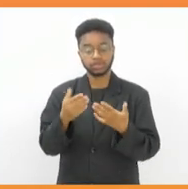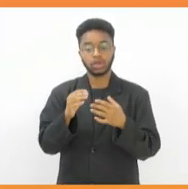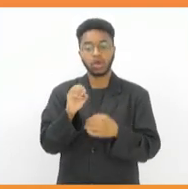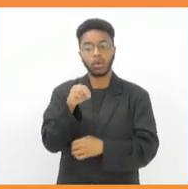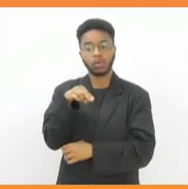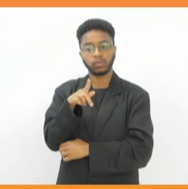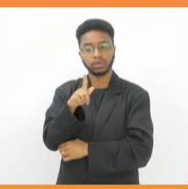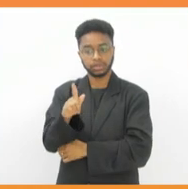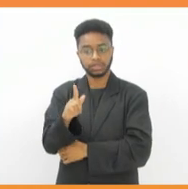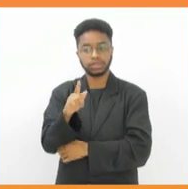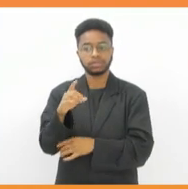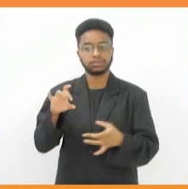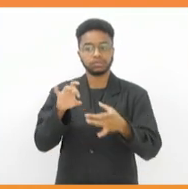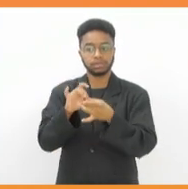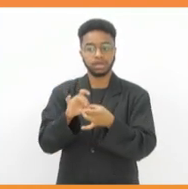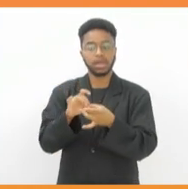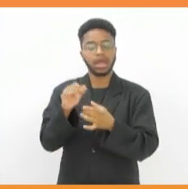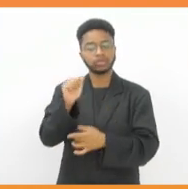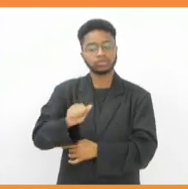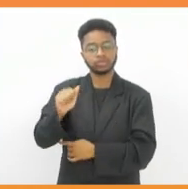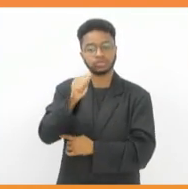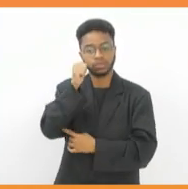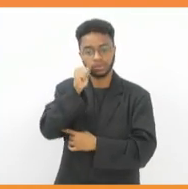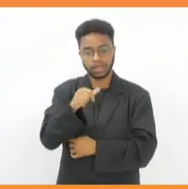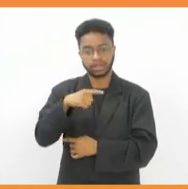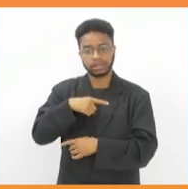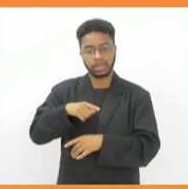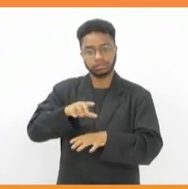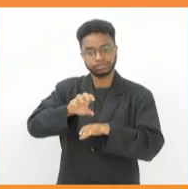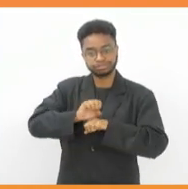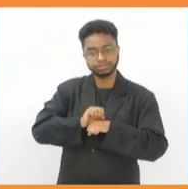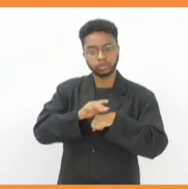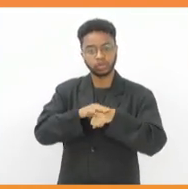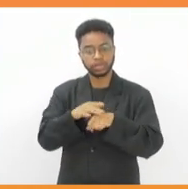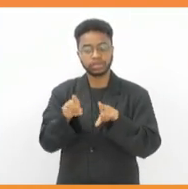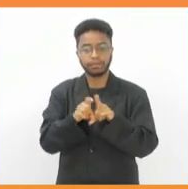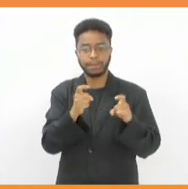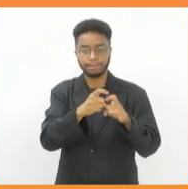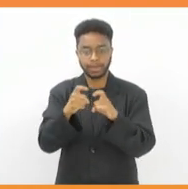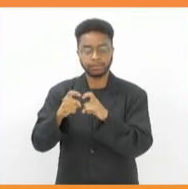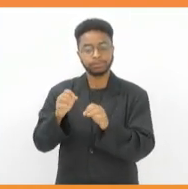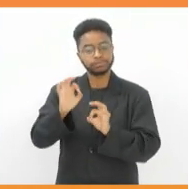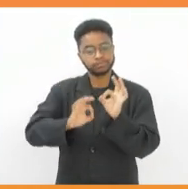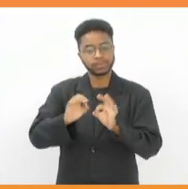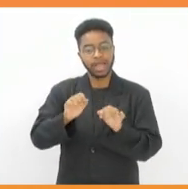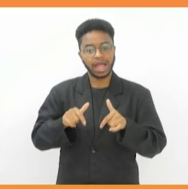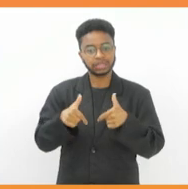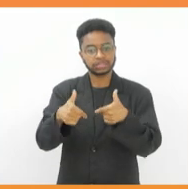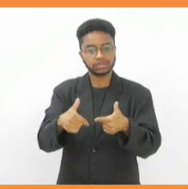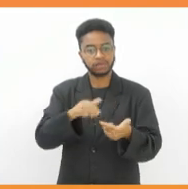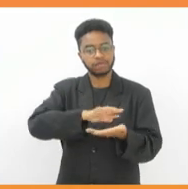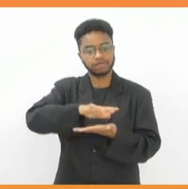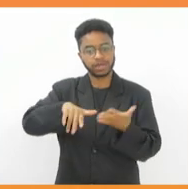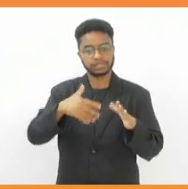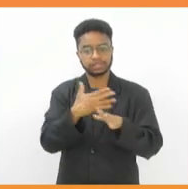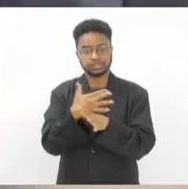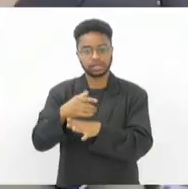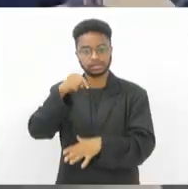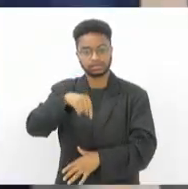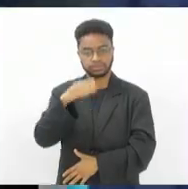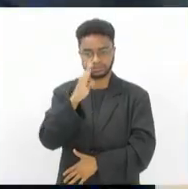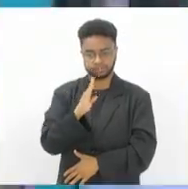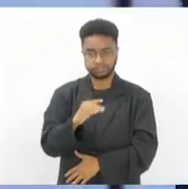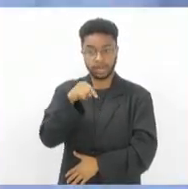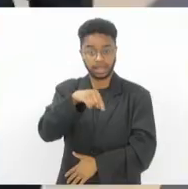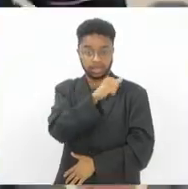pela Associação de Mulheres Portadoras da Doença e médicos especialistas, preparou ações gratuitas em várias cidades brasileiras.